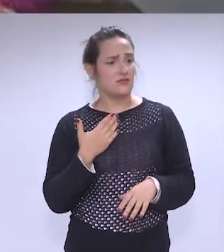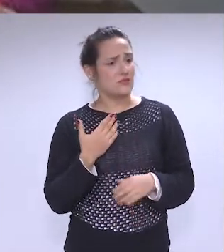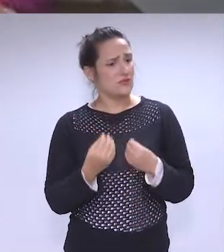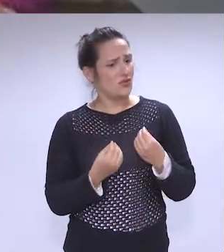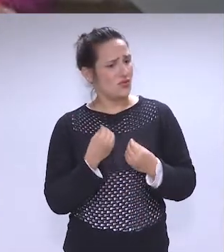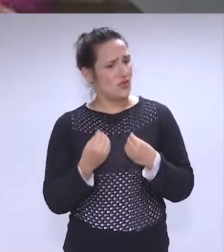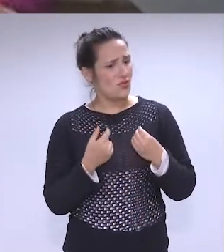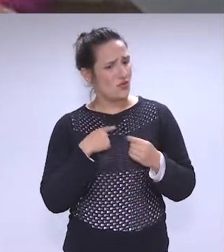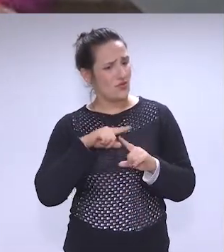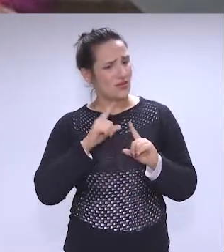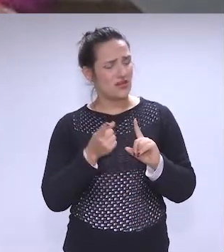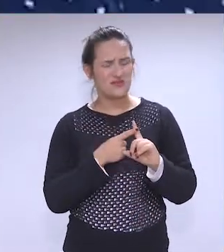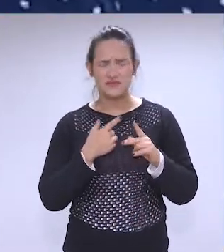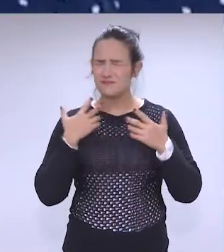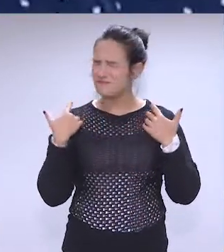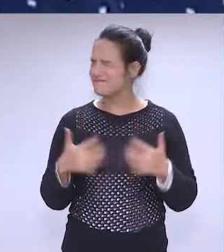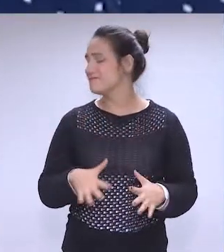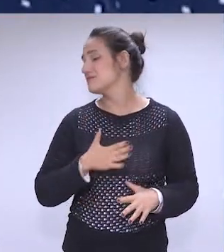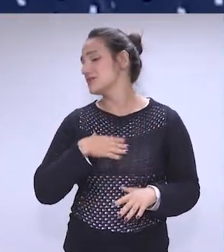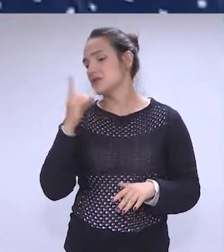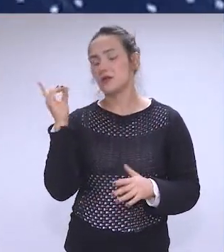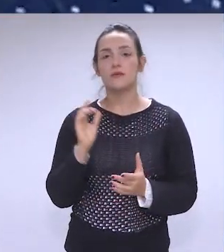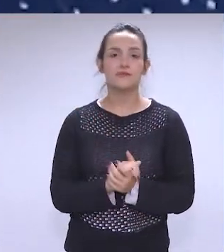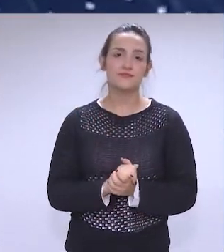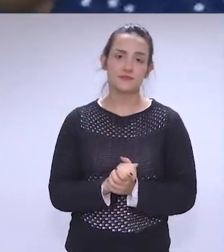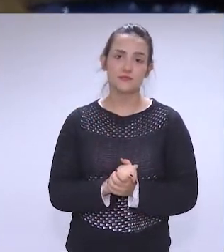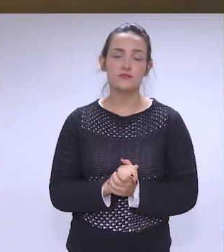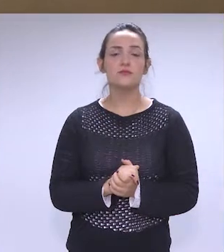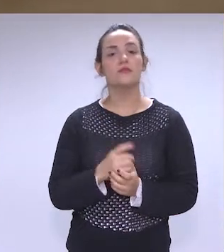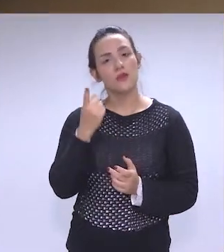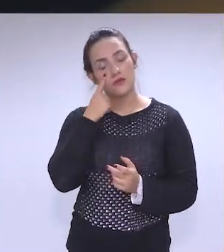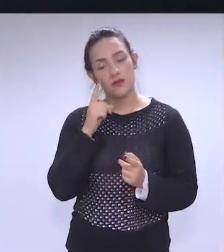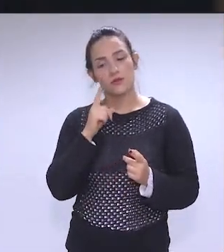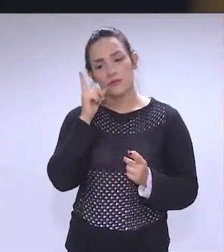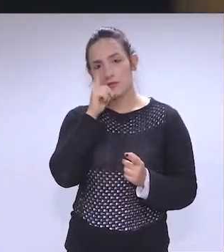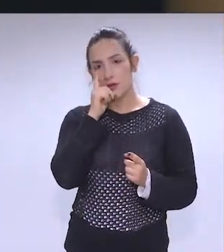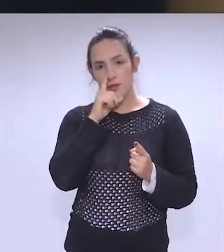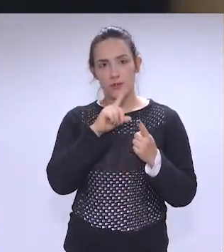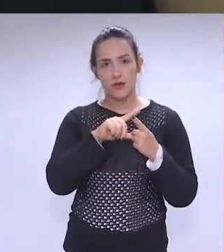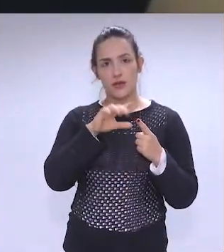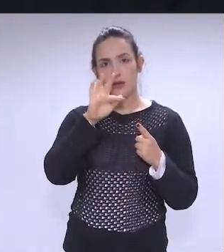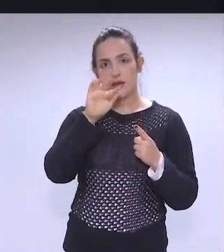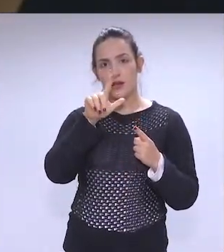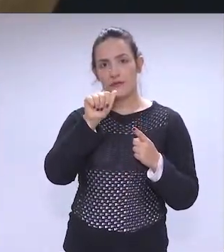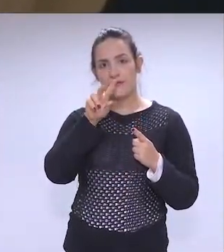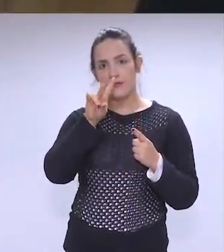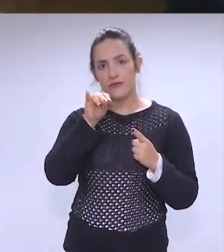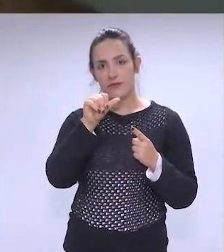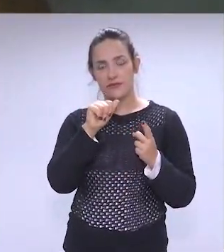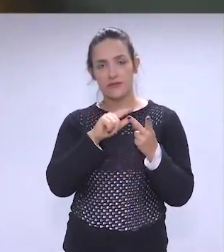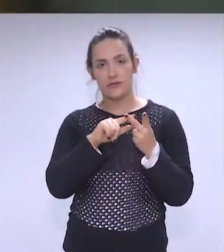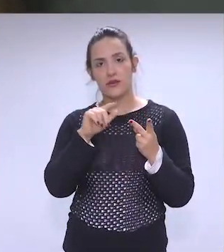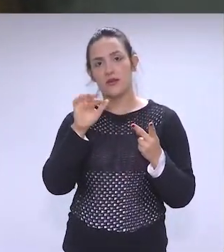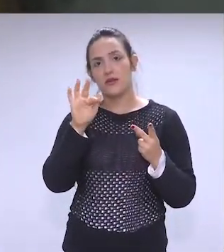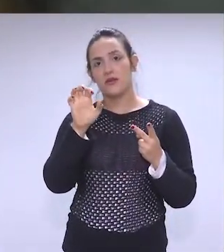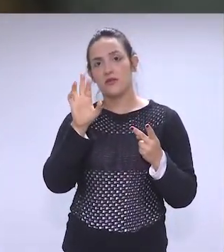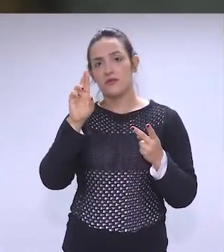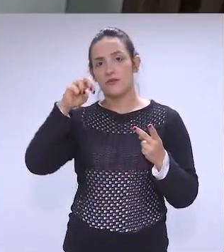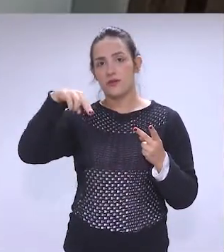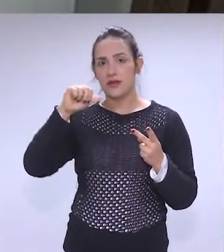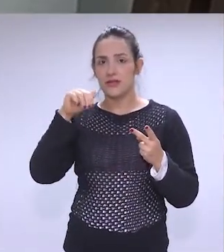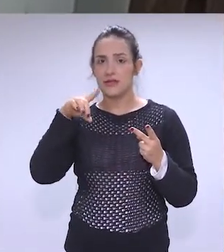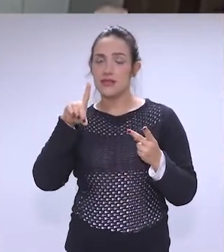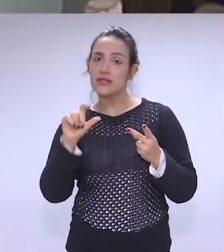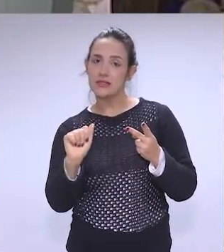ao contra, assim. Na ponta, cuidando da Flávia e da Fernanda, está a Luzinete. A dona de casa